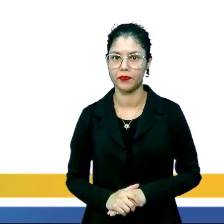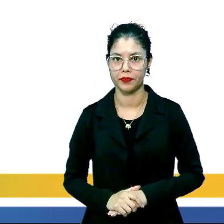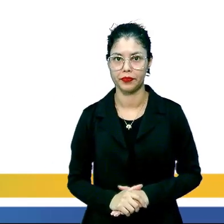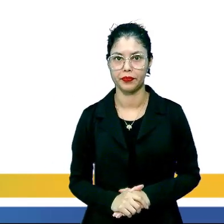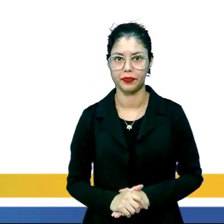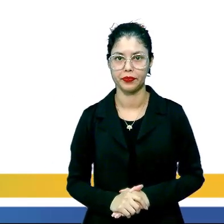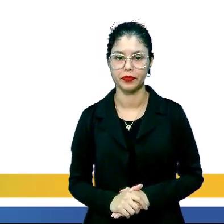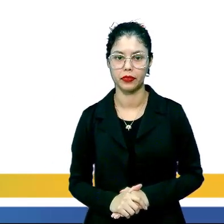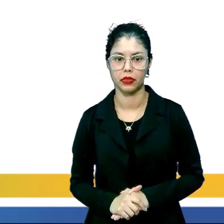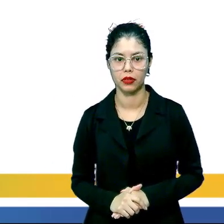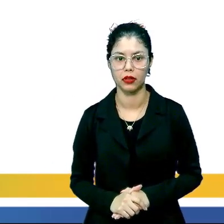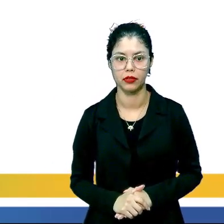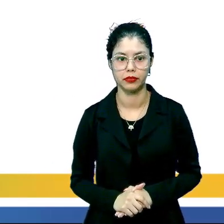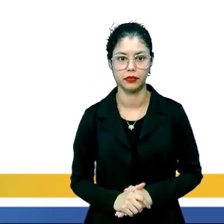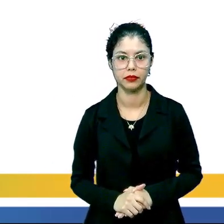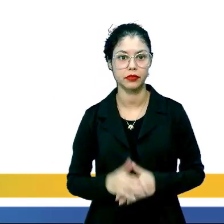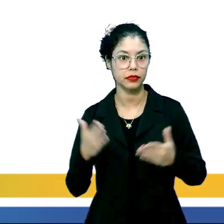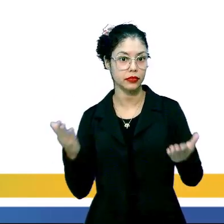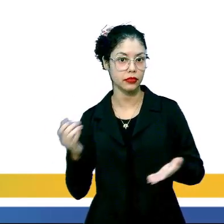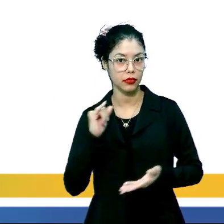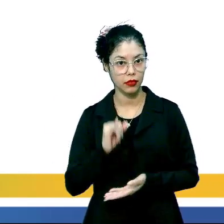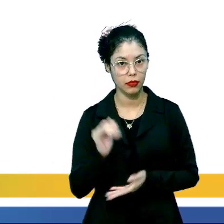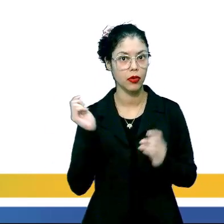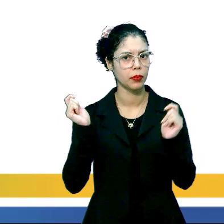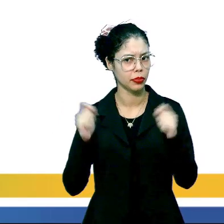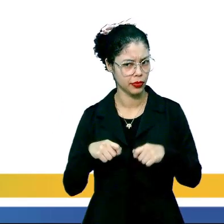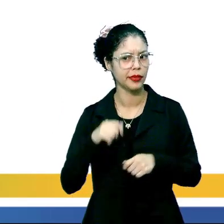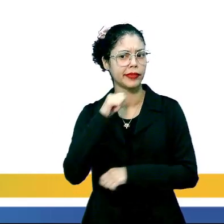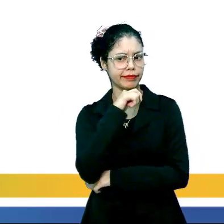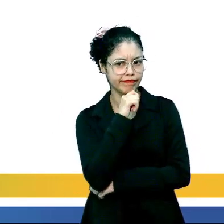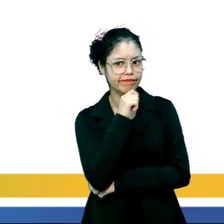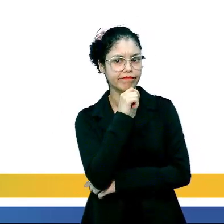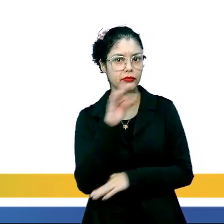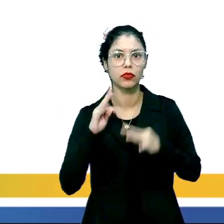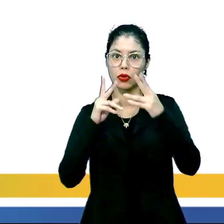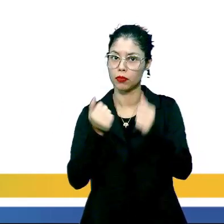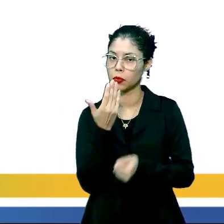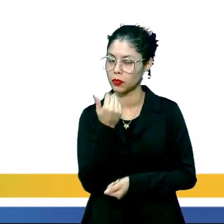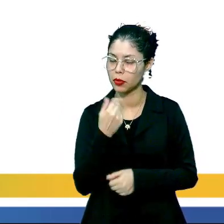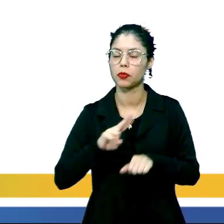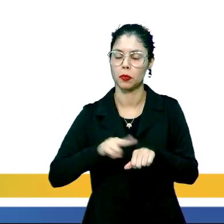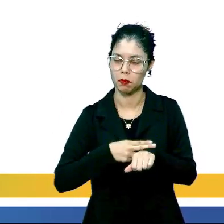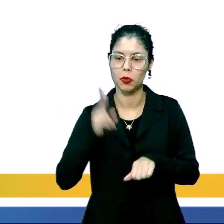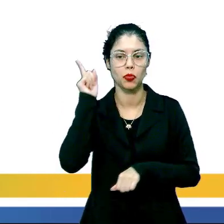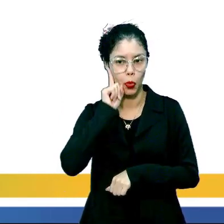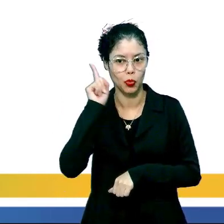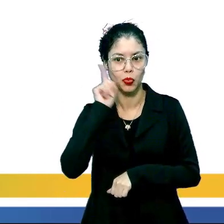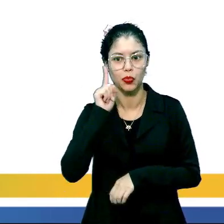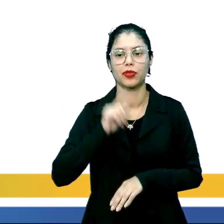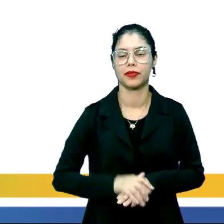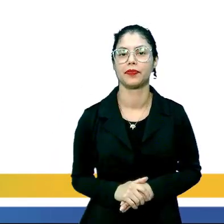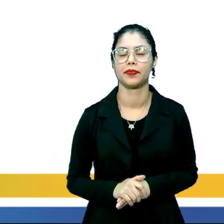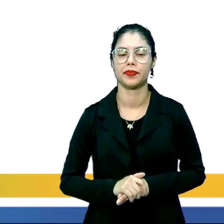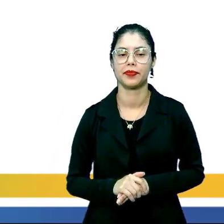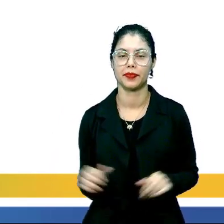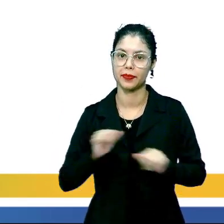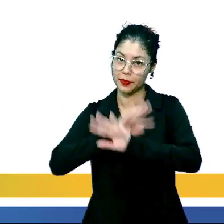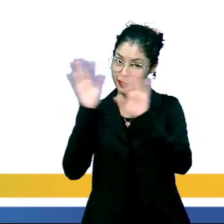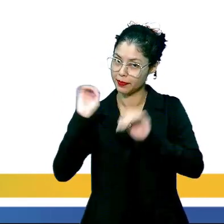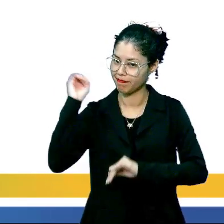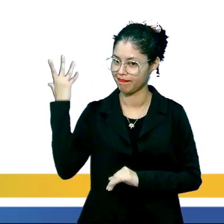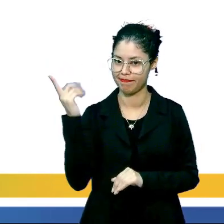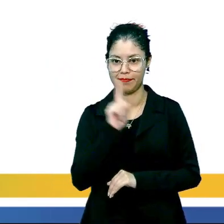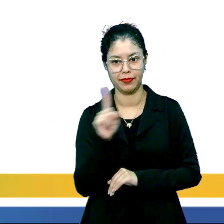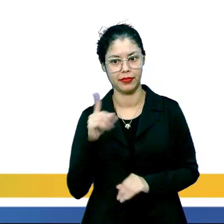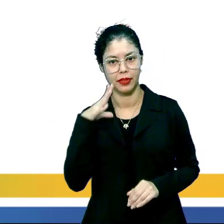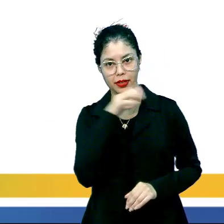822 metros. Se isso fosse possível, hein, todo mundo comeria chocolate, hein, todos os dias. Mas é claro que isso não